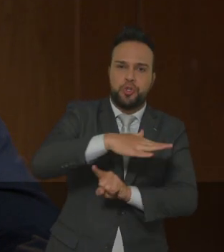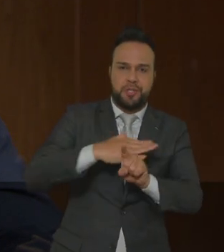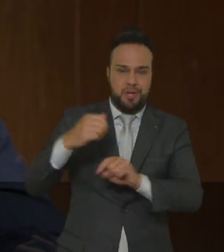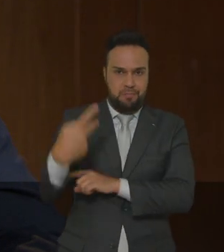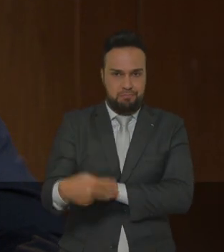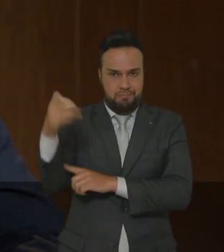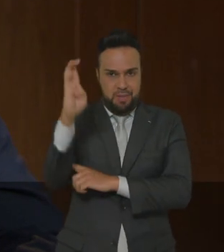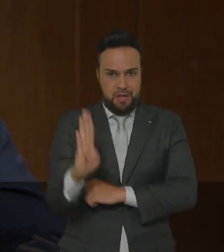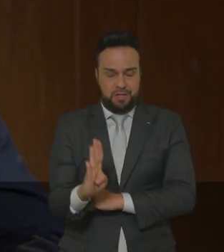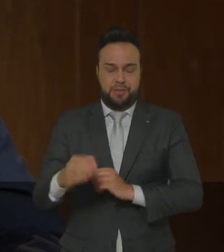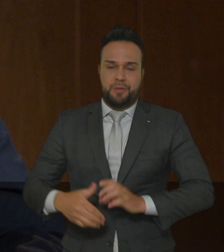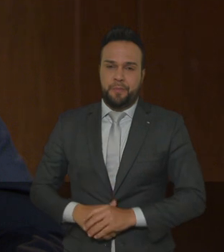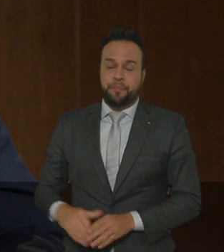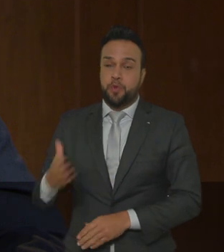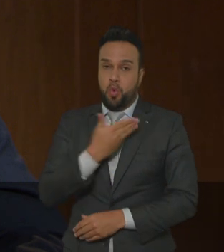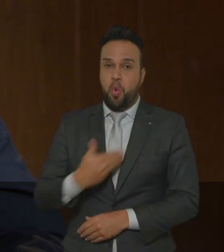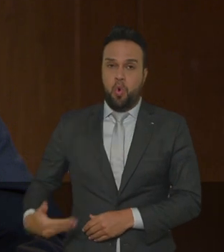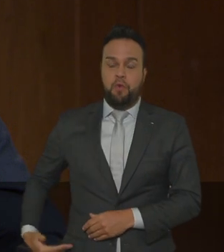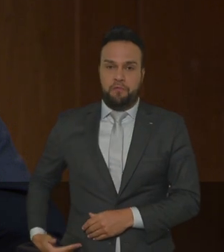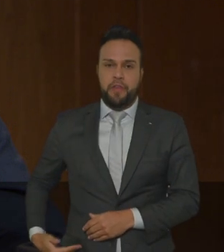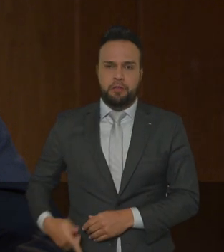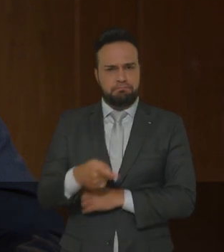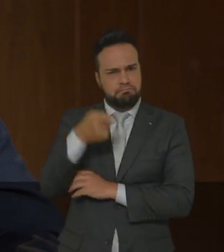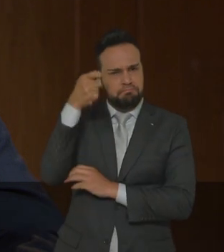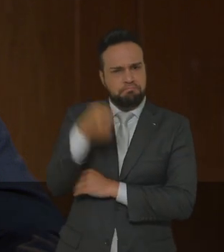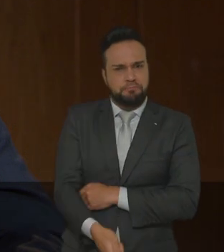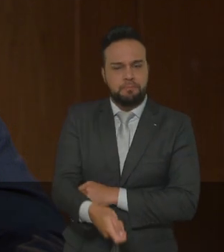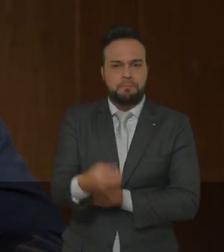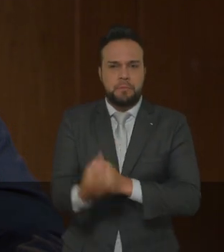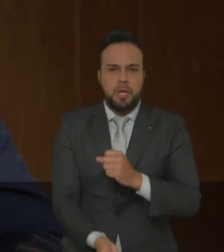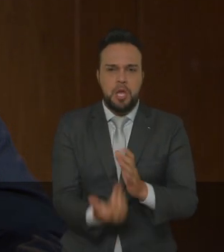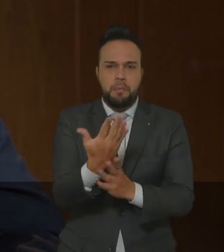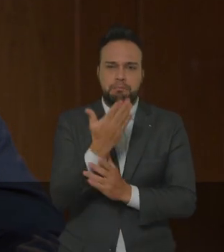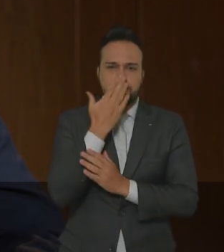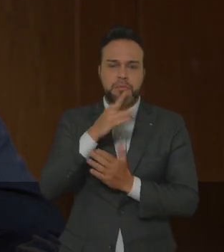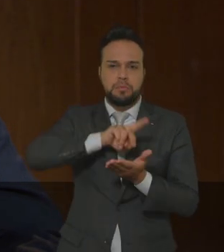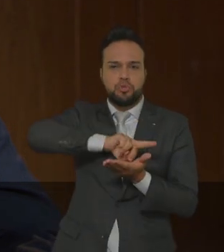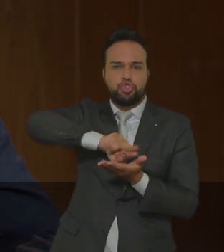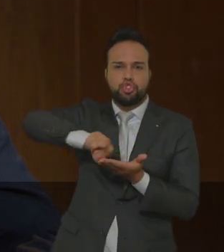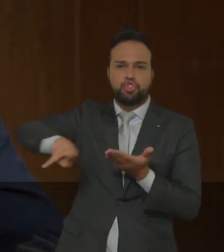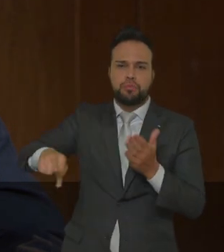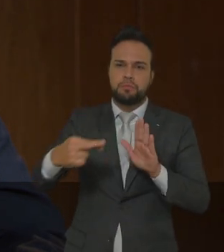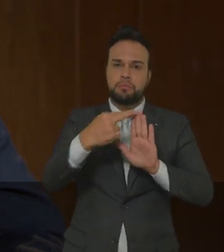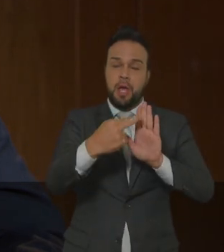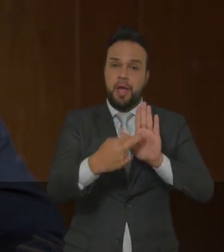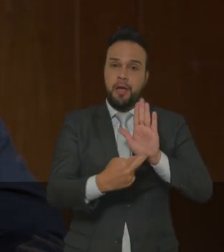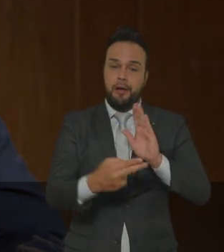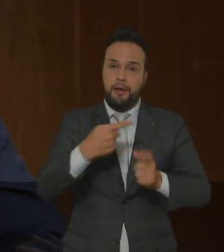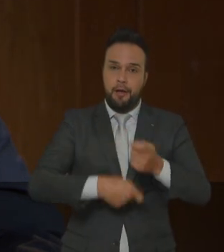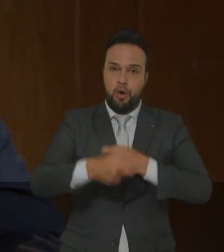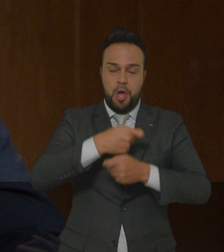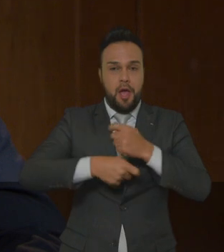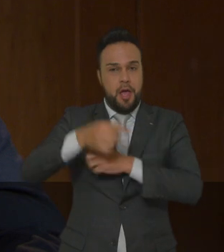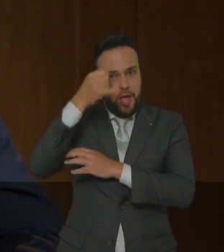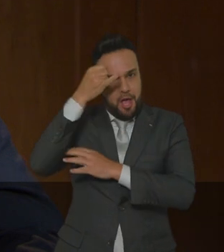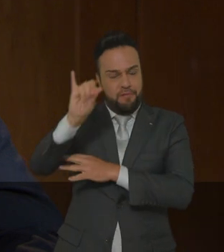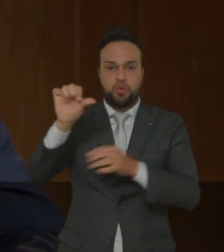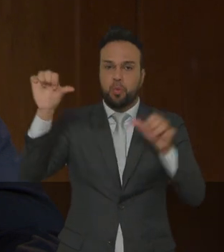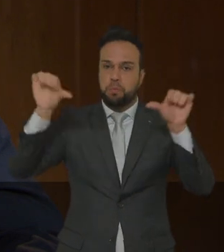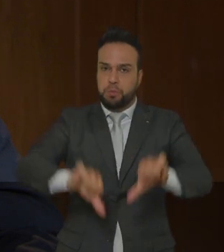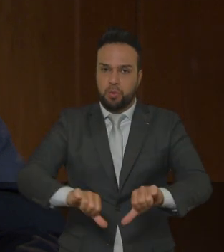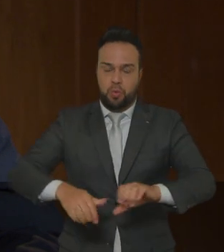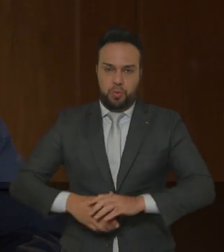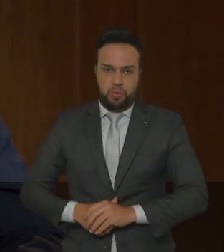ao país nosso governo de forma arrojada e implementou várias medidas econômicas que